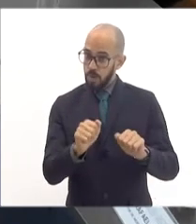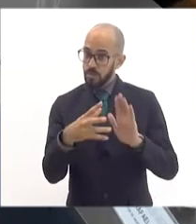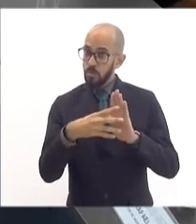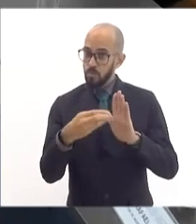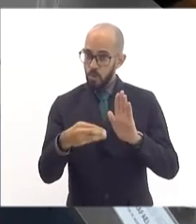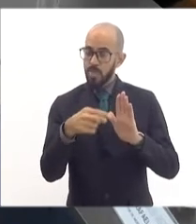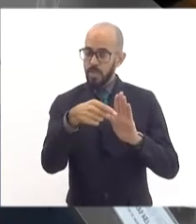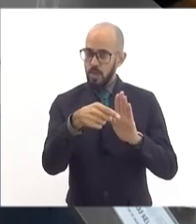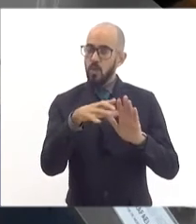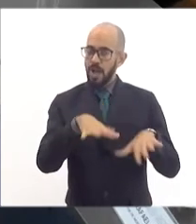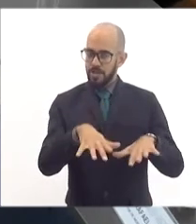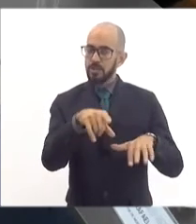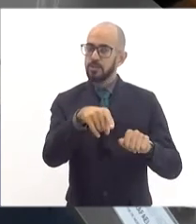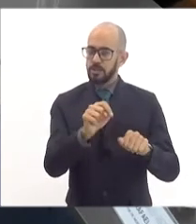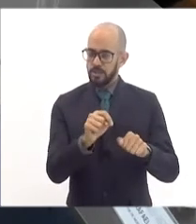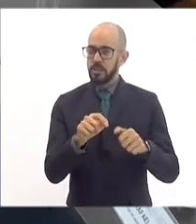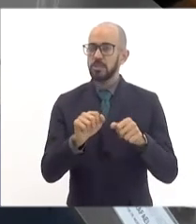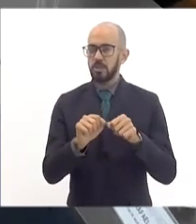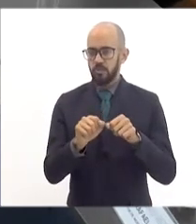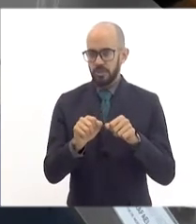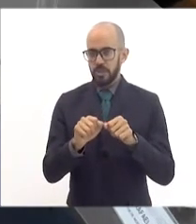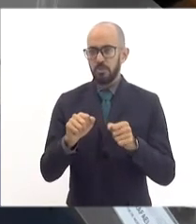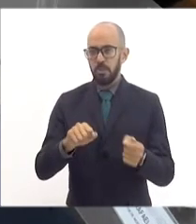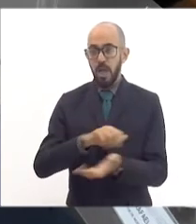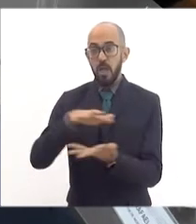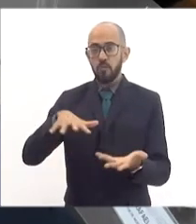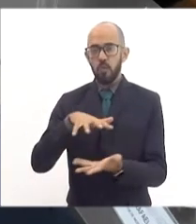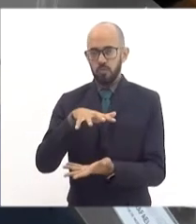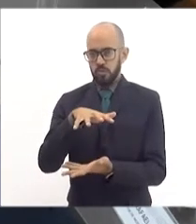na área da inovação eles estão fazendo uma revolução,